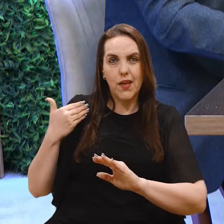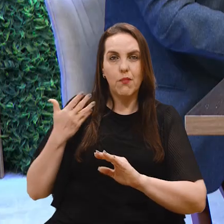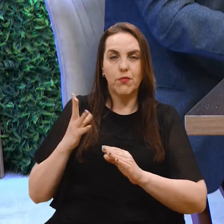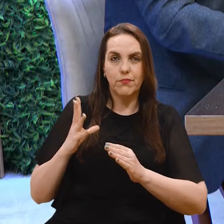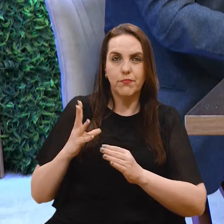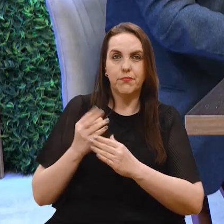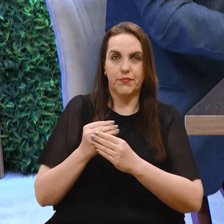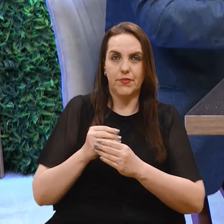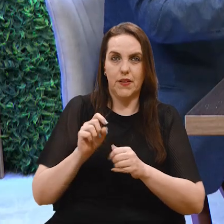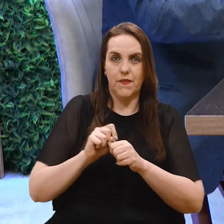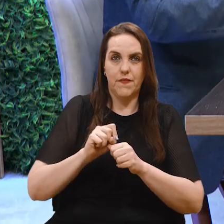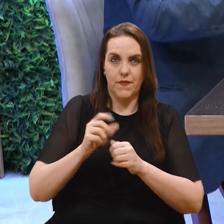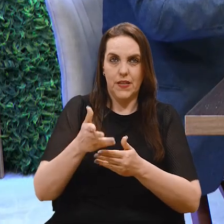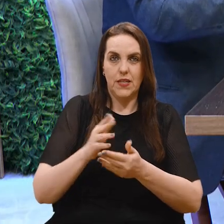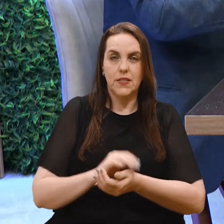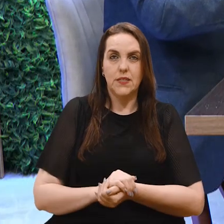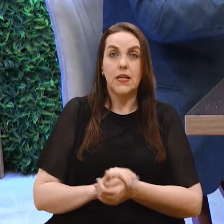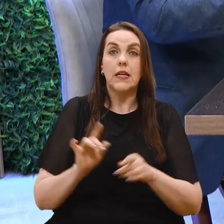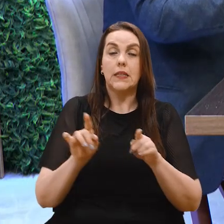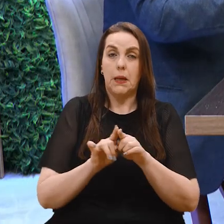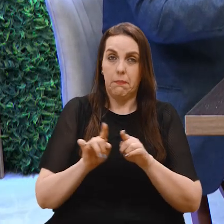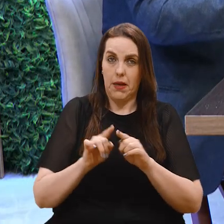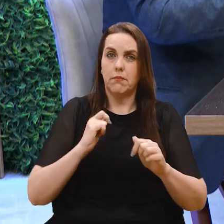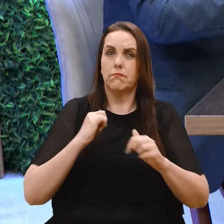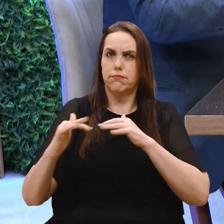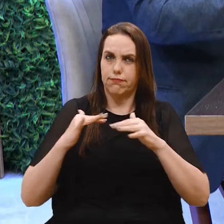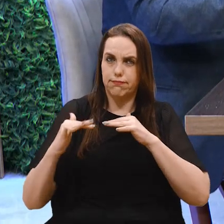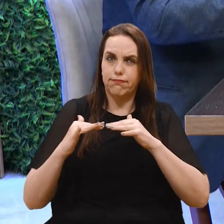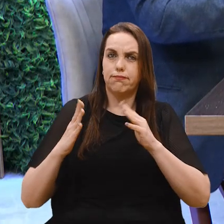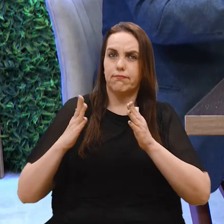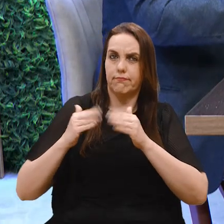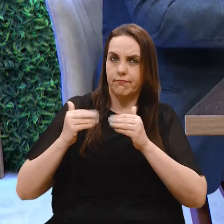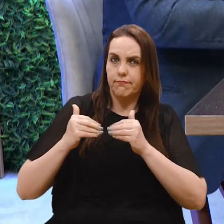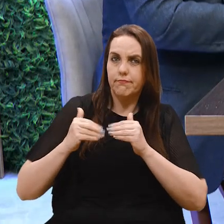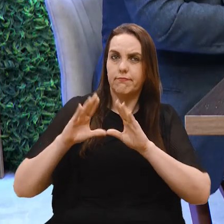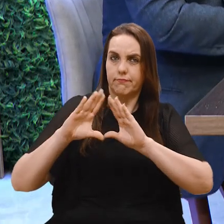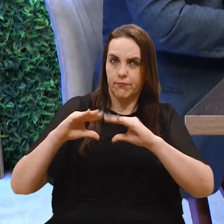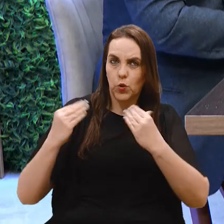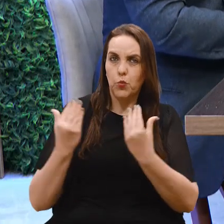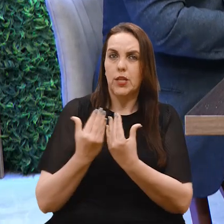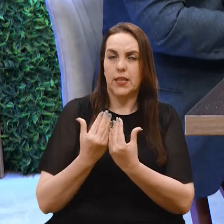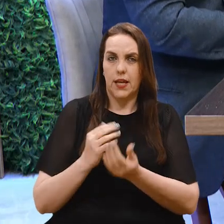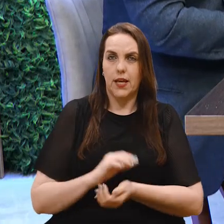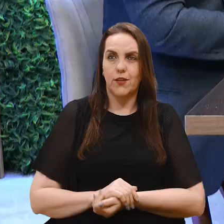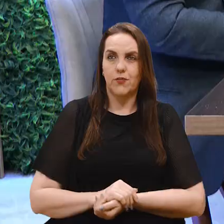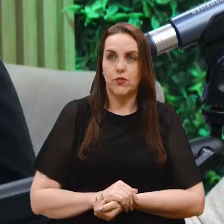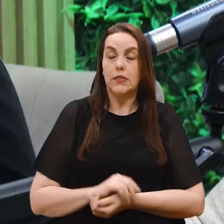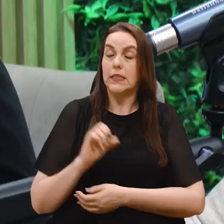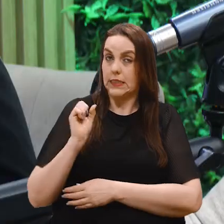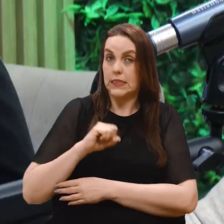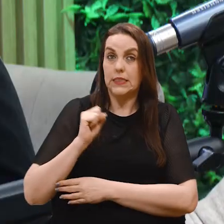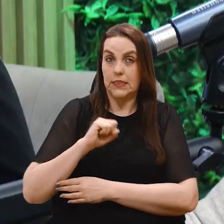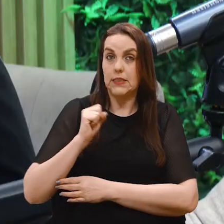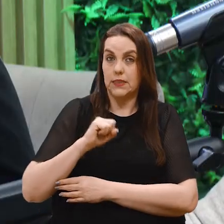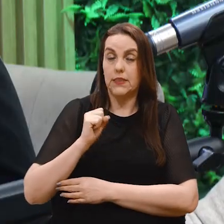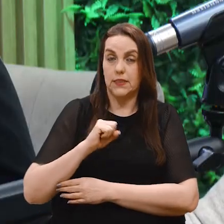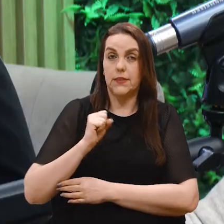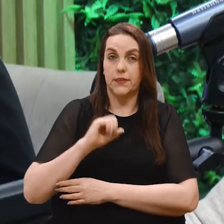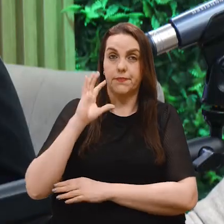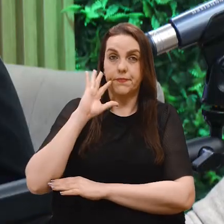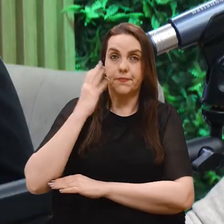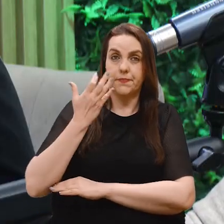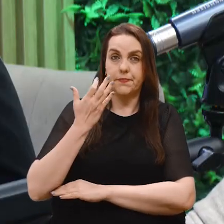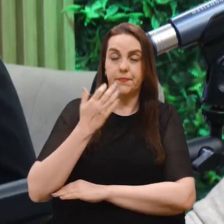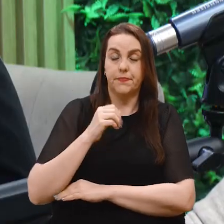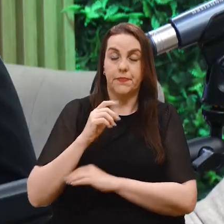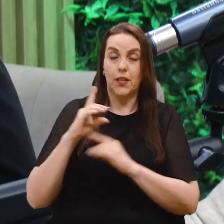Sim. Foi também uma mobilização dos moradores, da comunidade e tudo mais. Foi daí, porque era feito velório